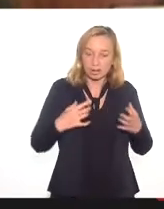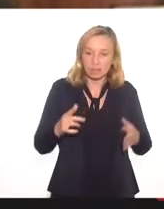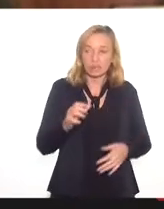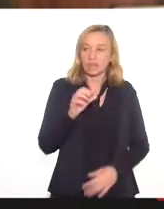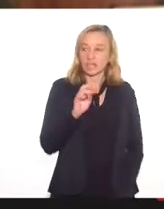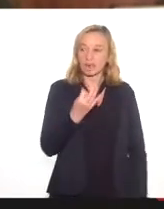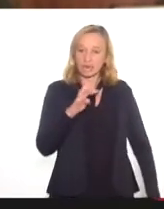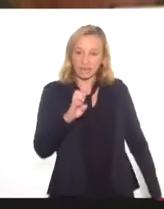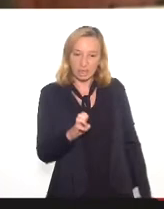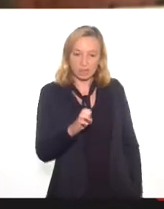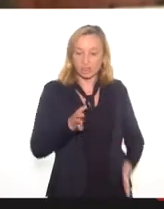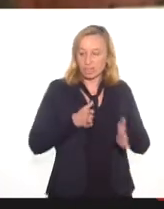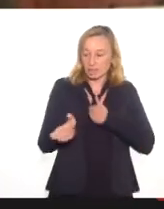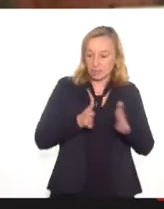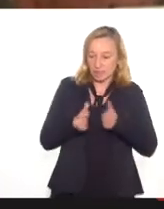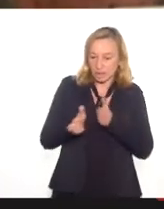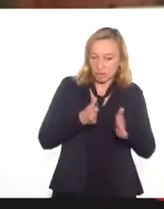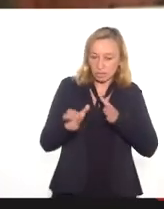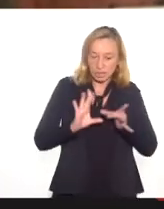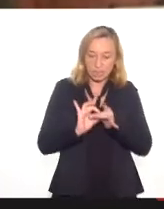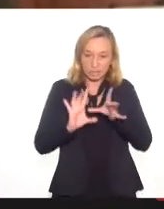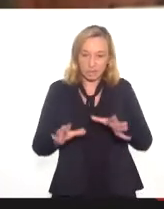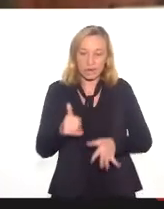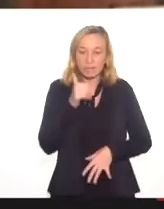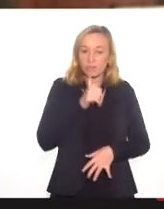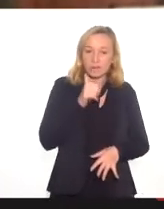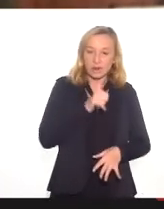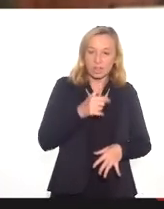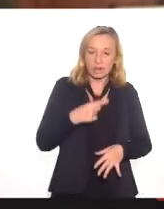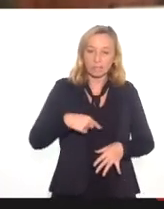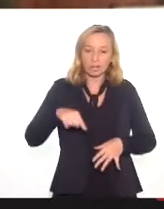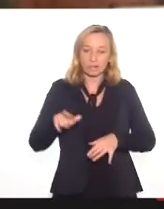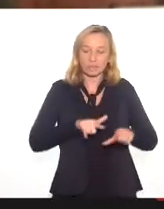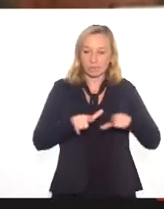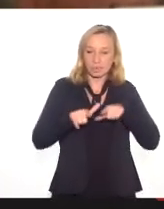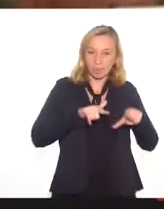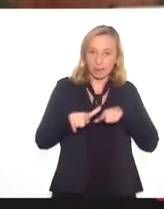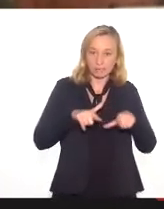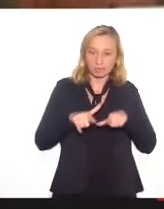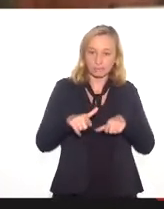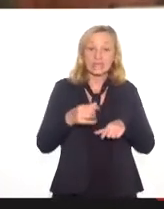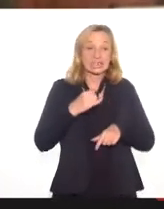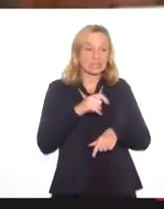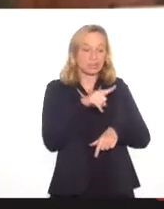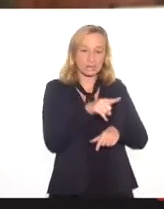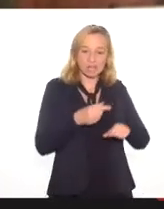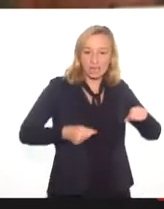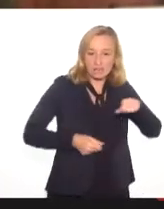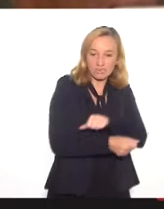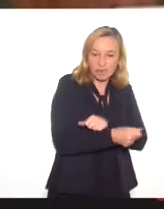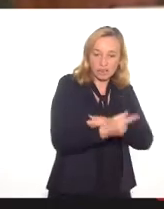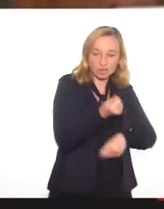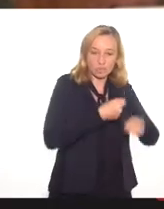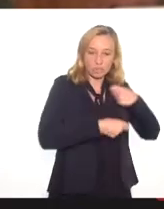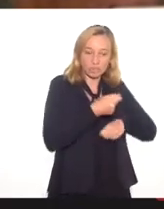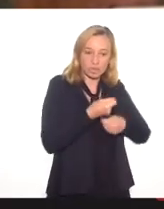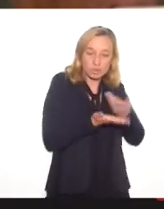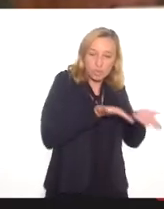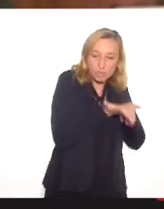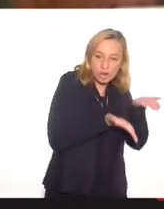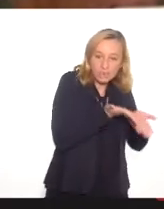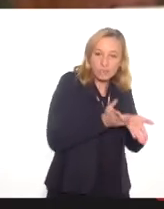universaliza o acesso à creche, você libera mulheres para o mercado de trabalho. E se você investe em economia do cuidado,